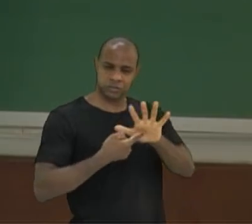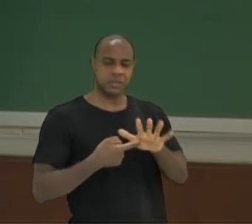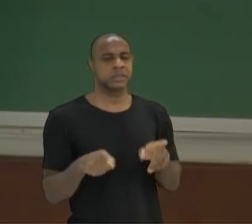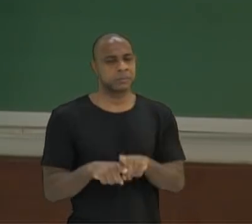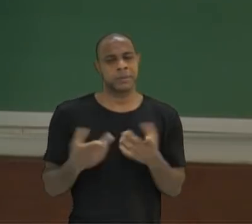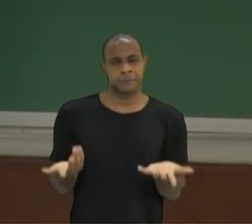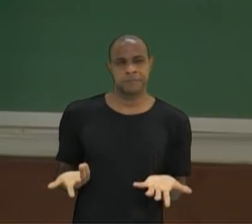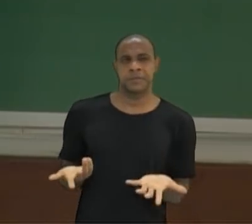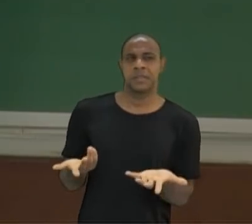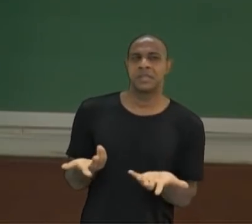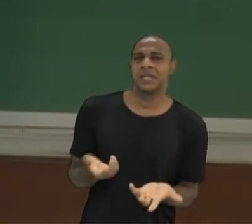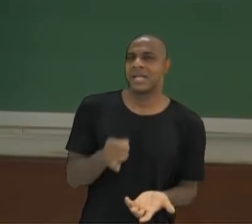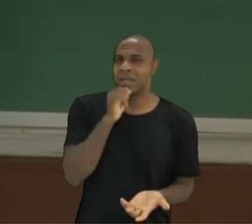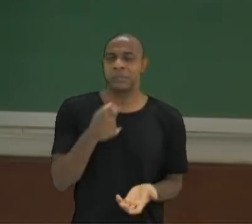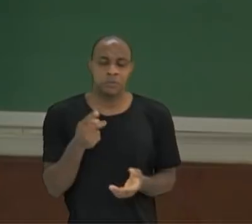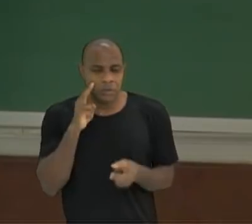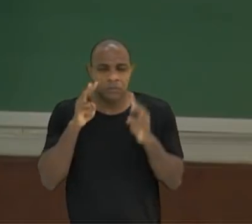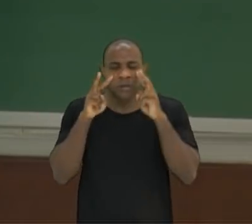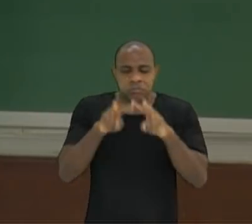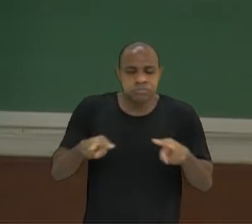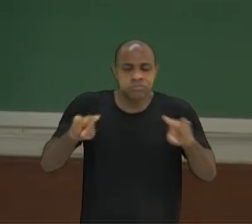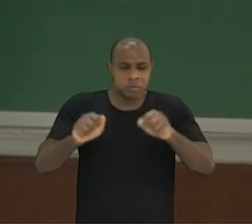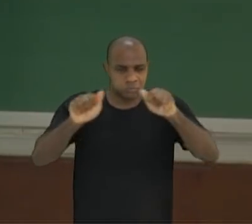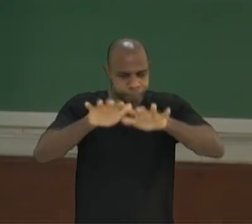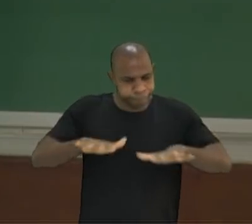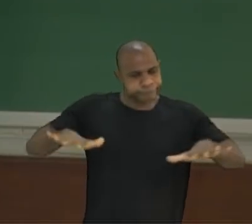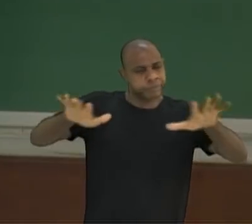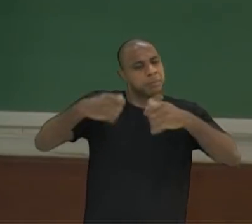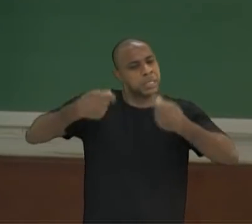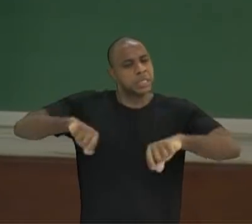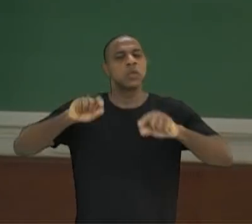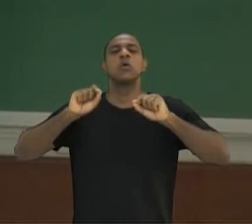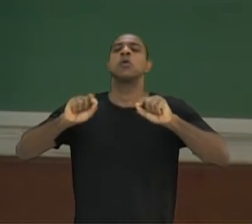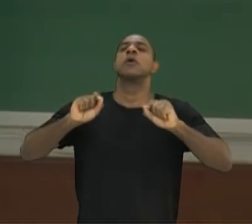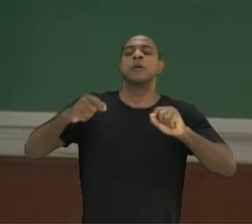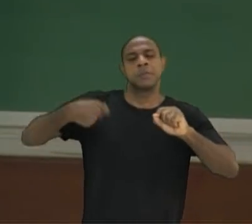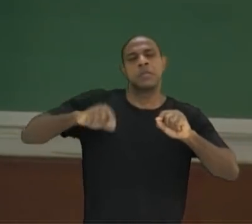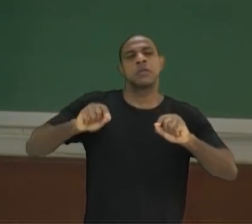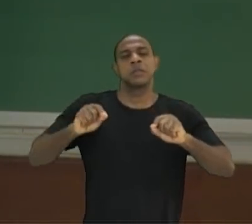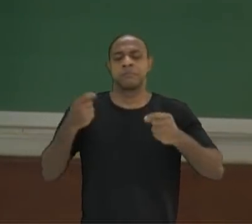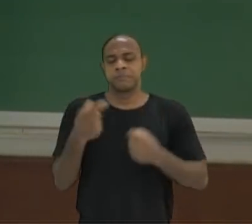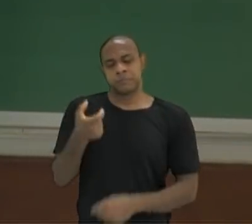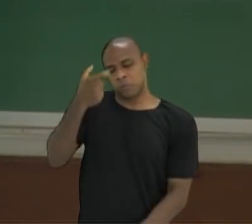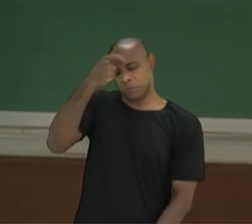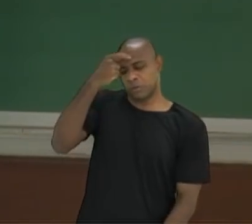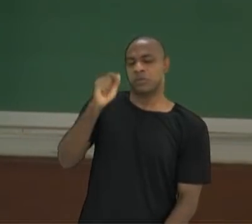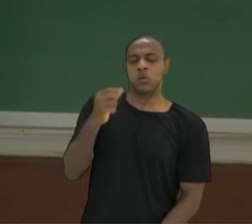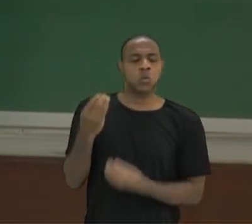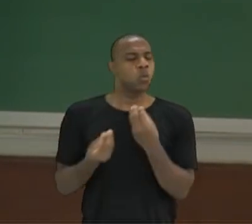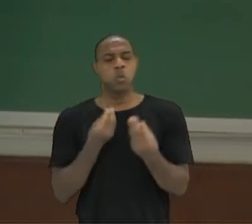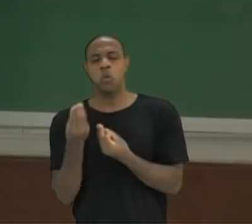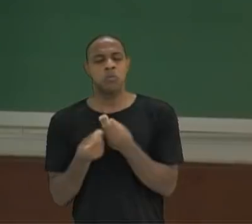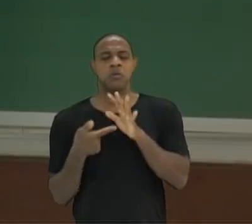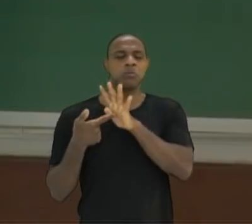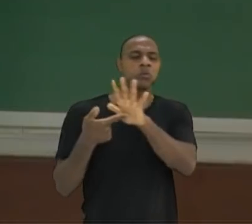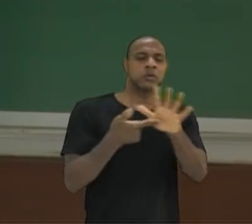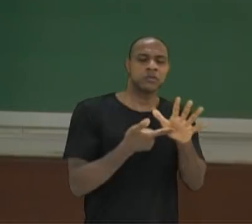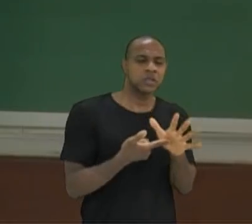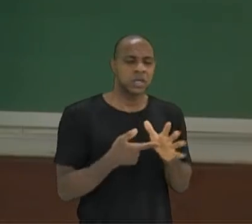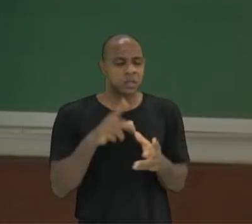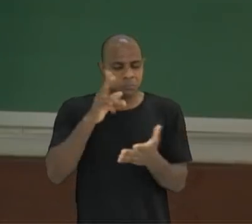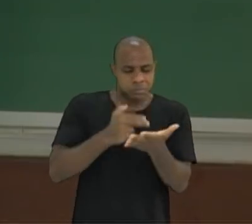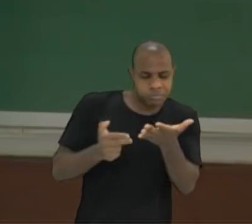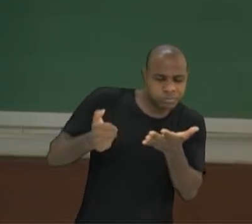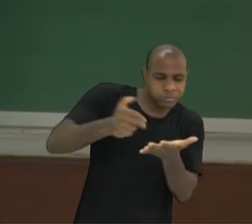Ou seja, quando eu estou analisando o espaço, eu preciso ser consciente de que forma que eu irei